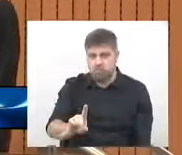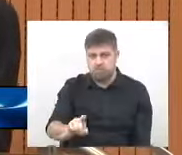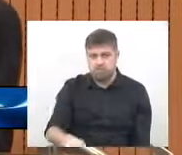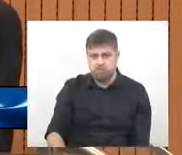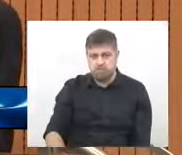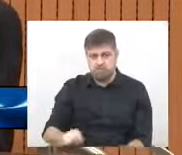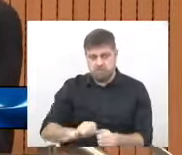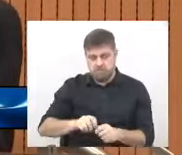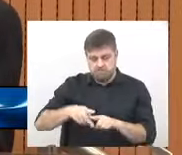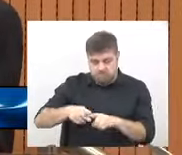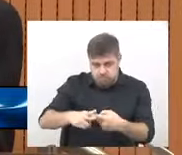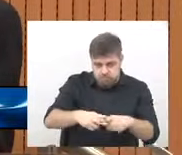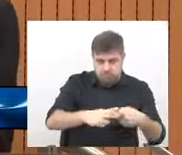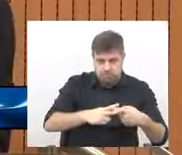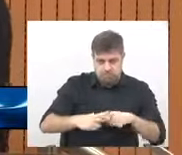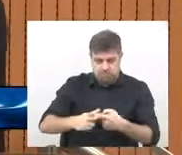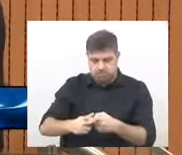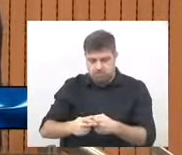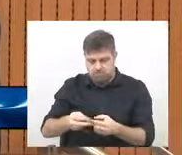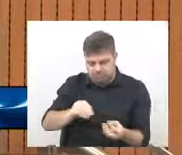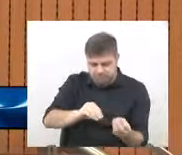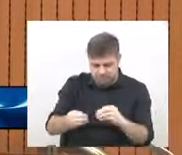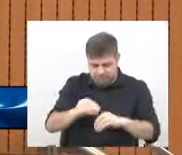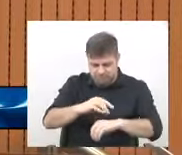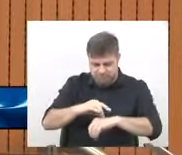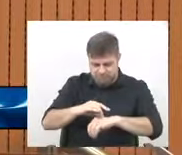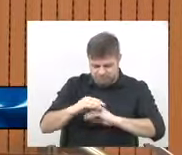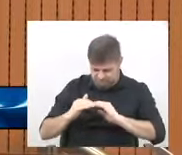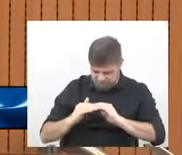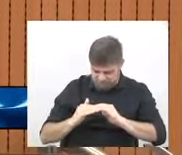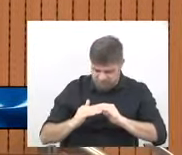a manutenção na Lázaro Segal,